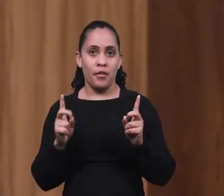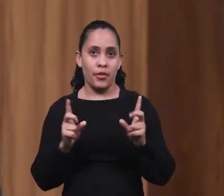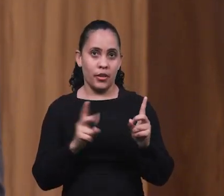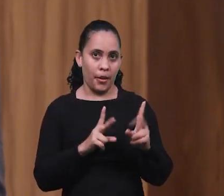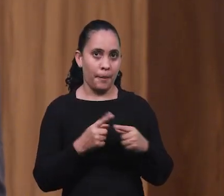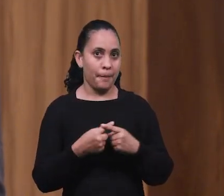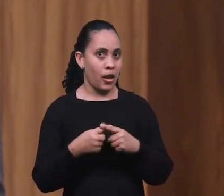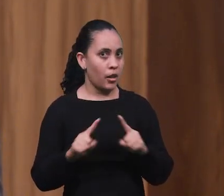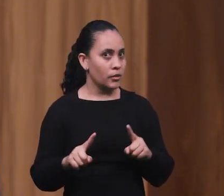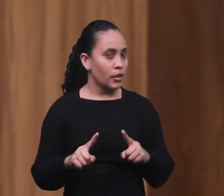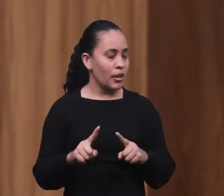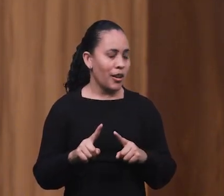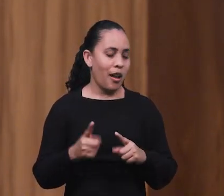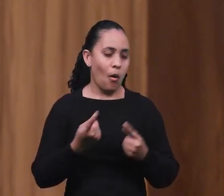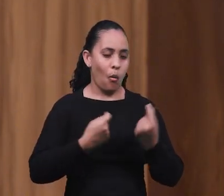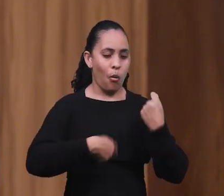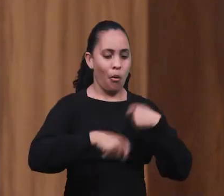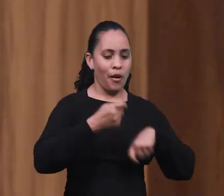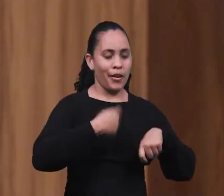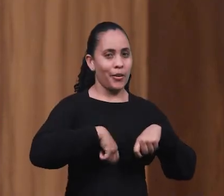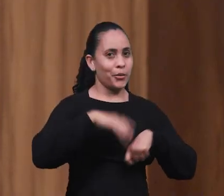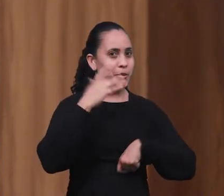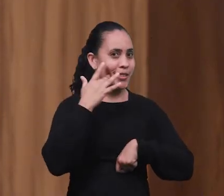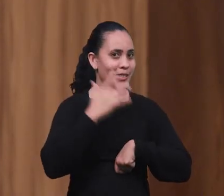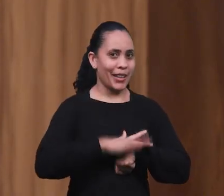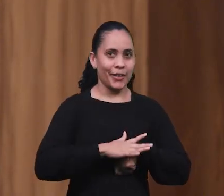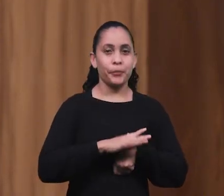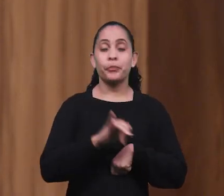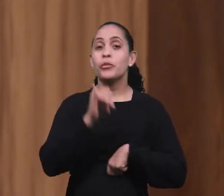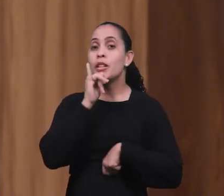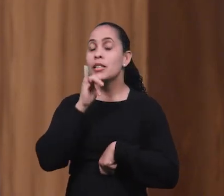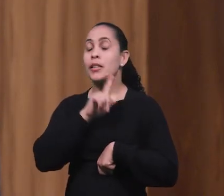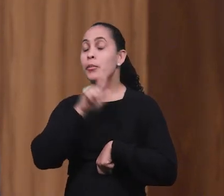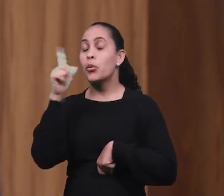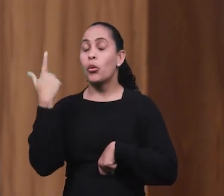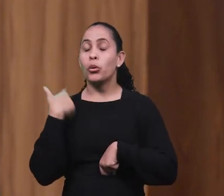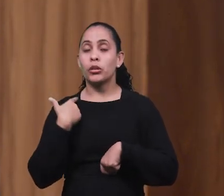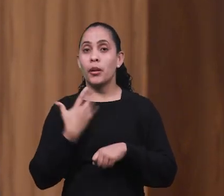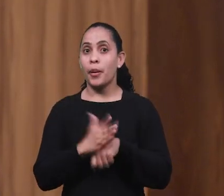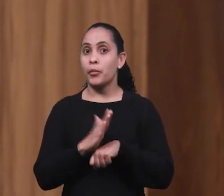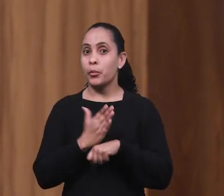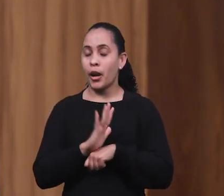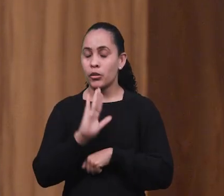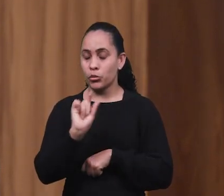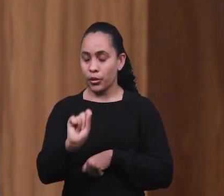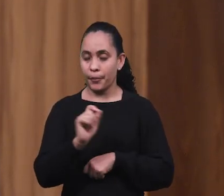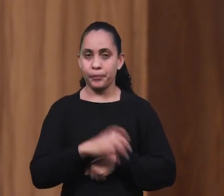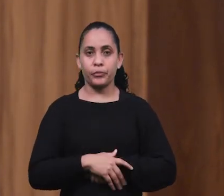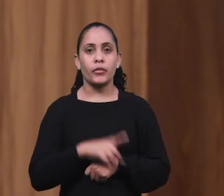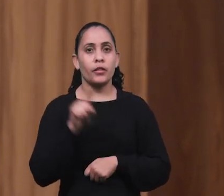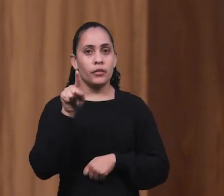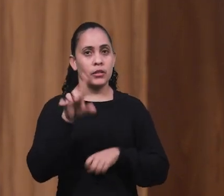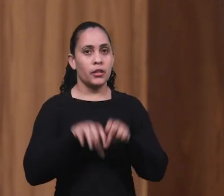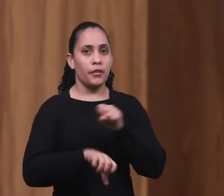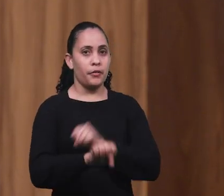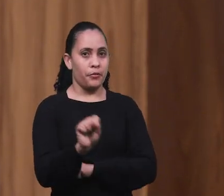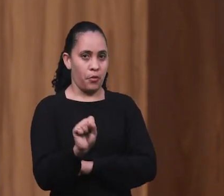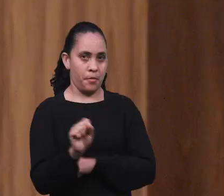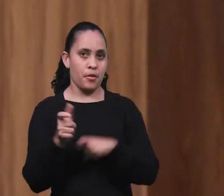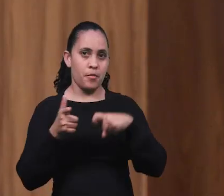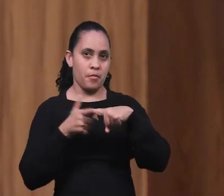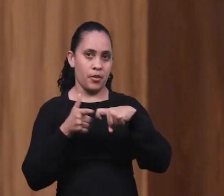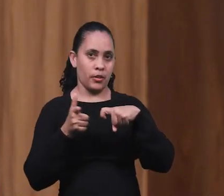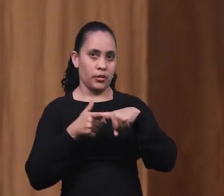vou vender. Mas eu não sei fazer a gestão de um negócio. Quer ver um outro exemplo muito prático que eu costumo dizer? Você se forma